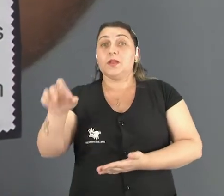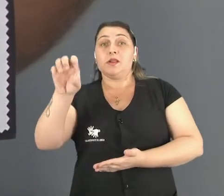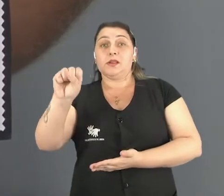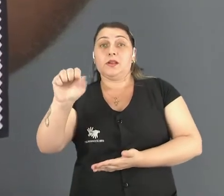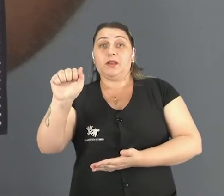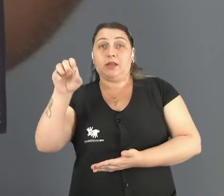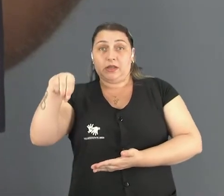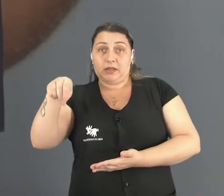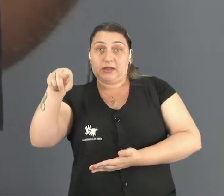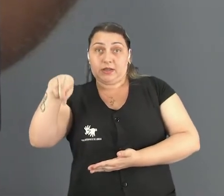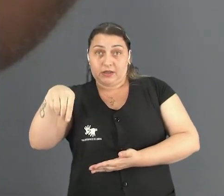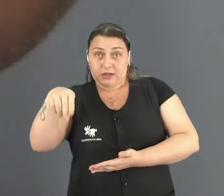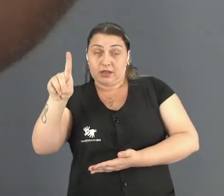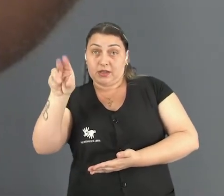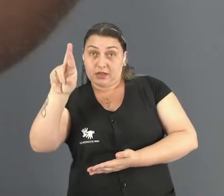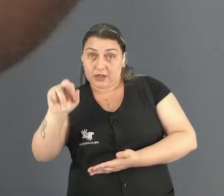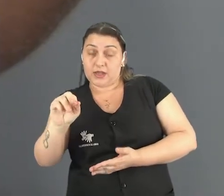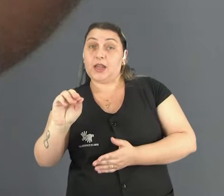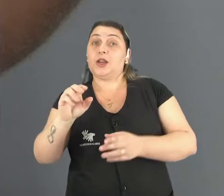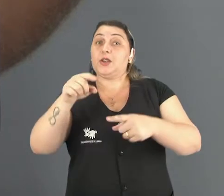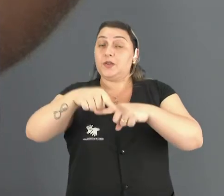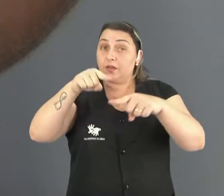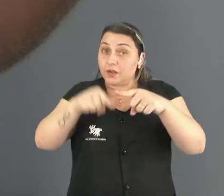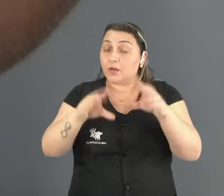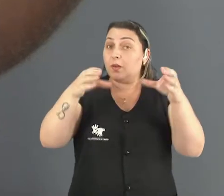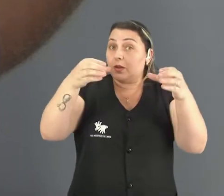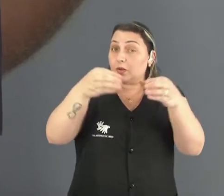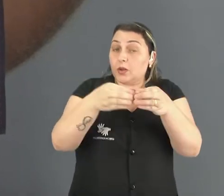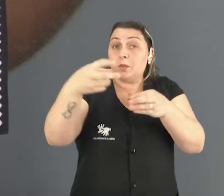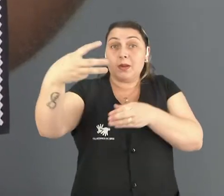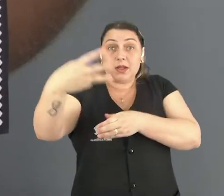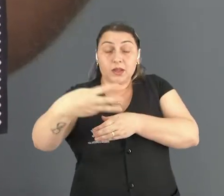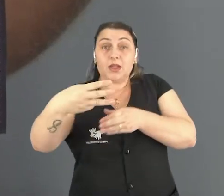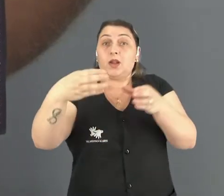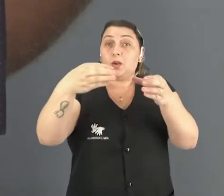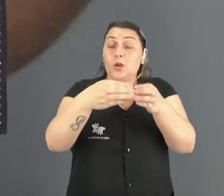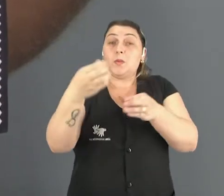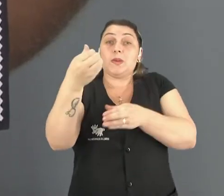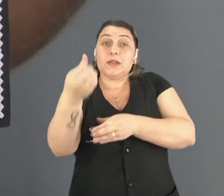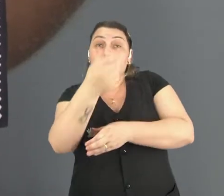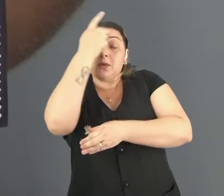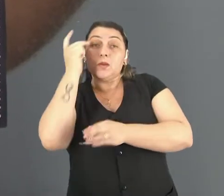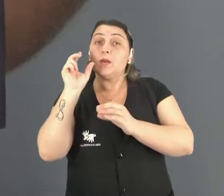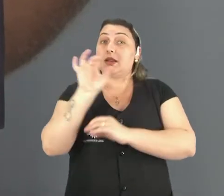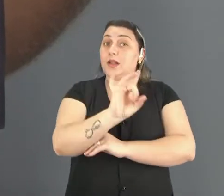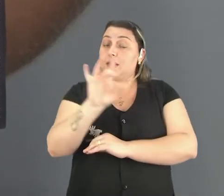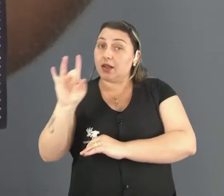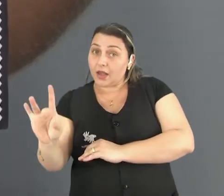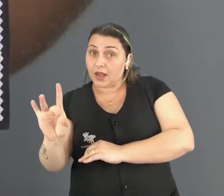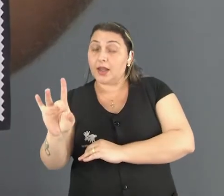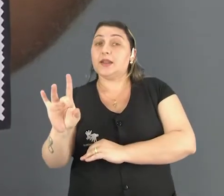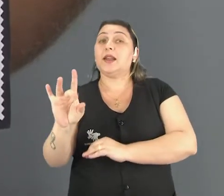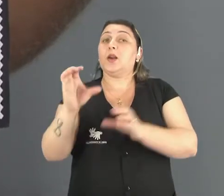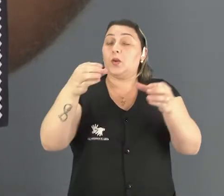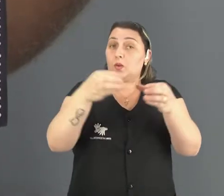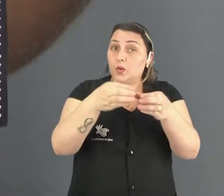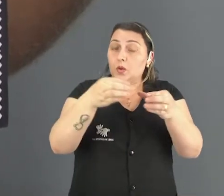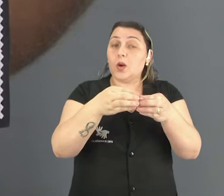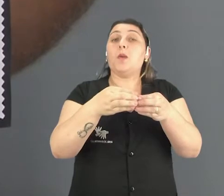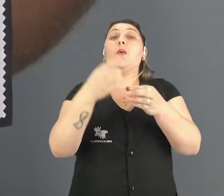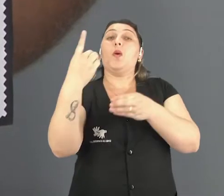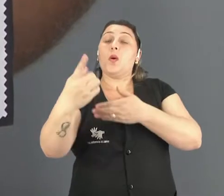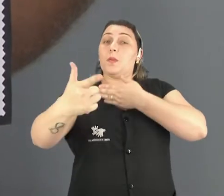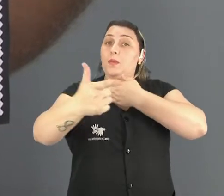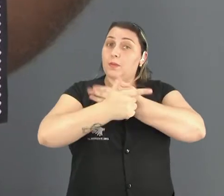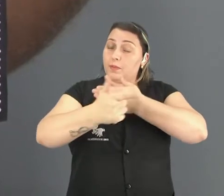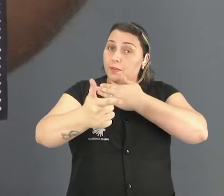professora Sandra dividiu a turma em 3 grupos com 6 integrantes cada. Cada grupo recebeu uma folha de